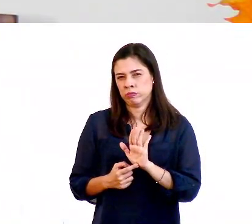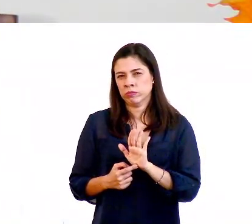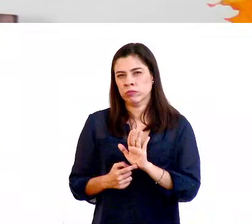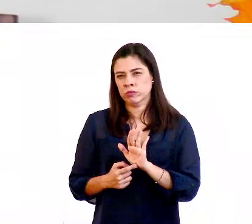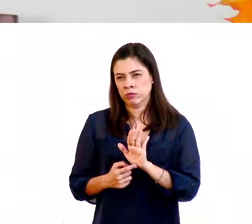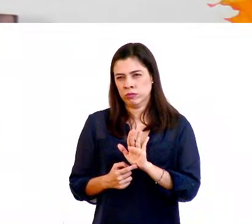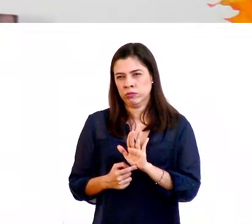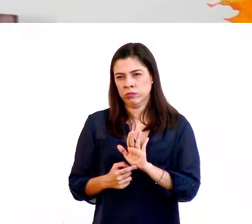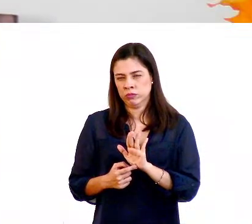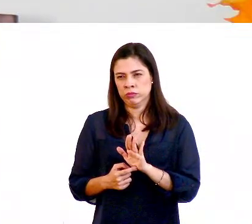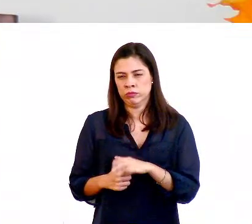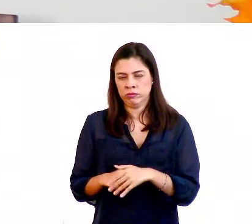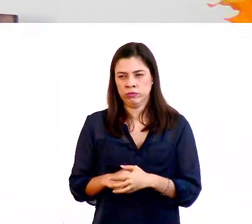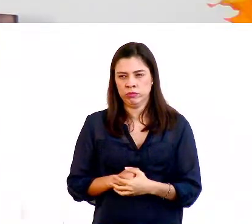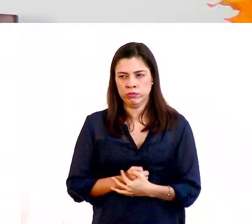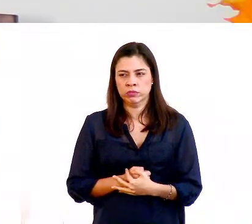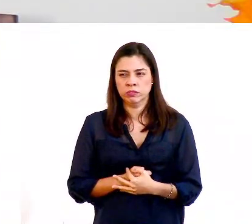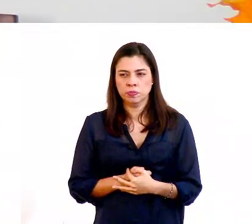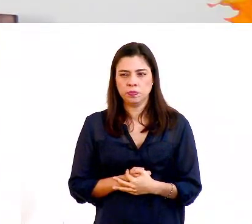terrivelmente bem.